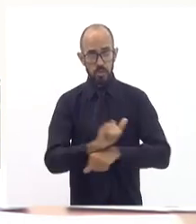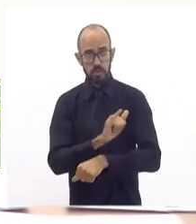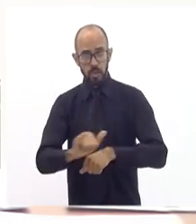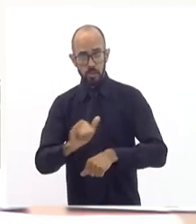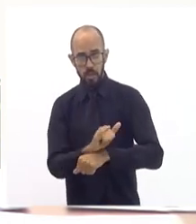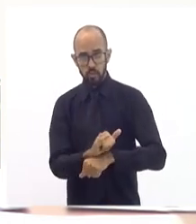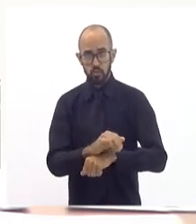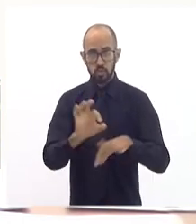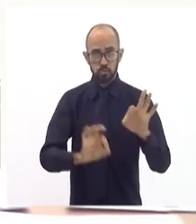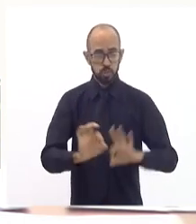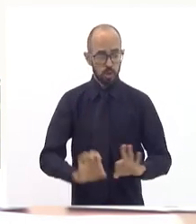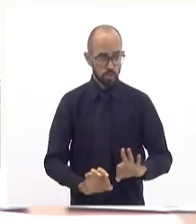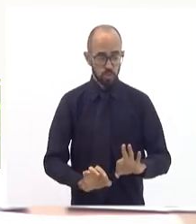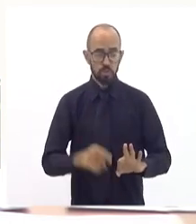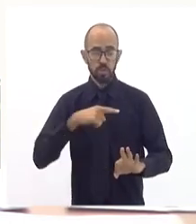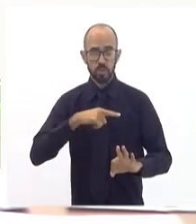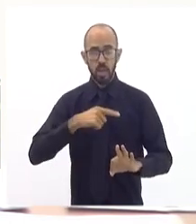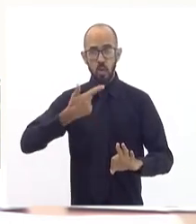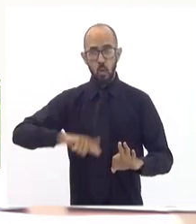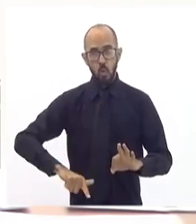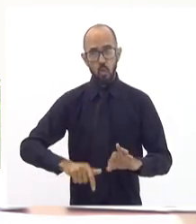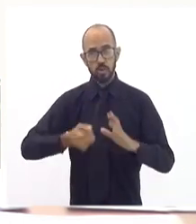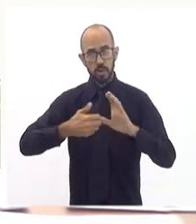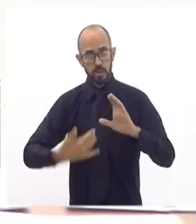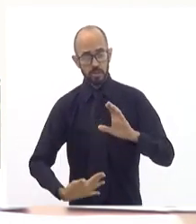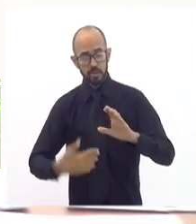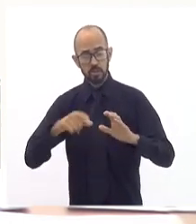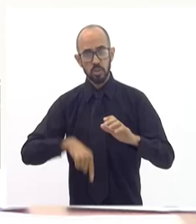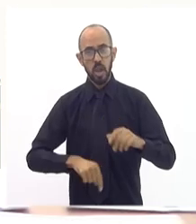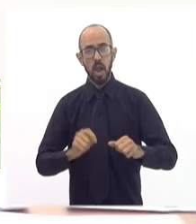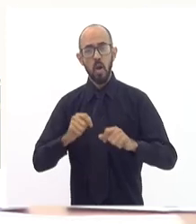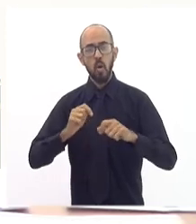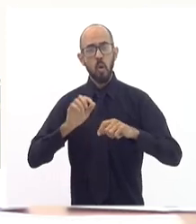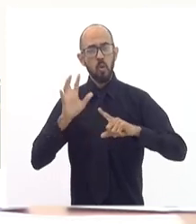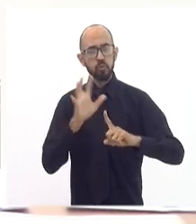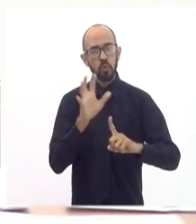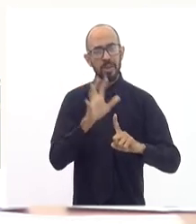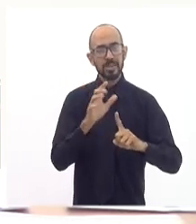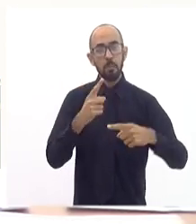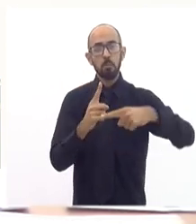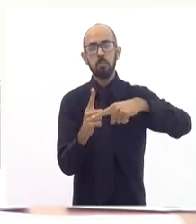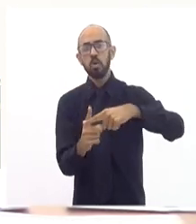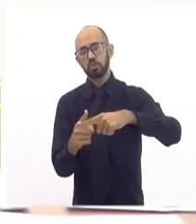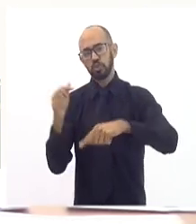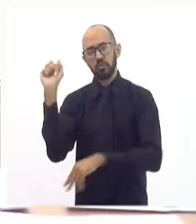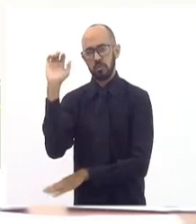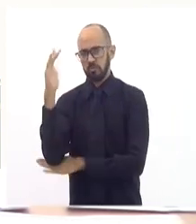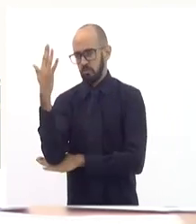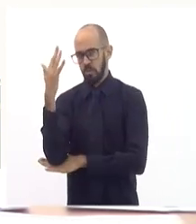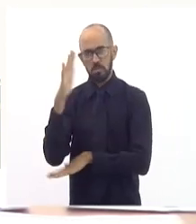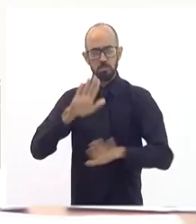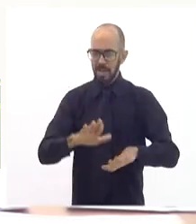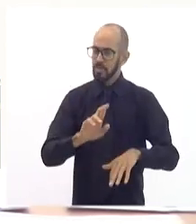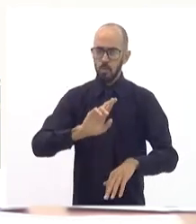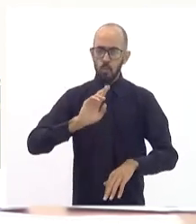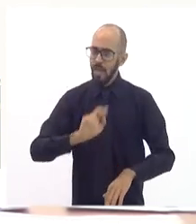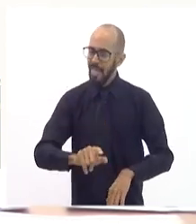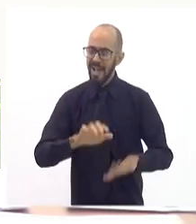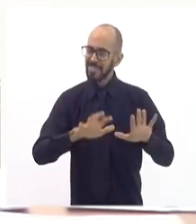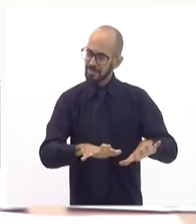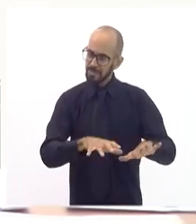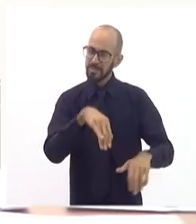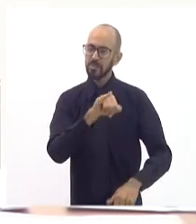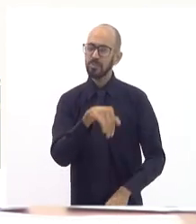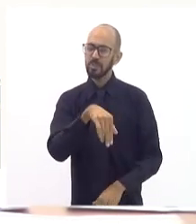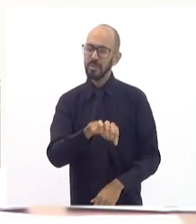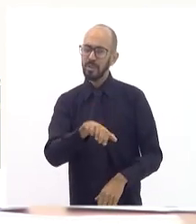projetos que tenham entre outros atributos o impacto ambiental positivo e se não foi atendido não foi entendimento de ideia sobre